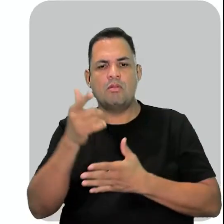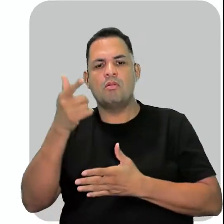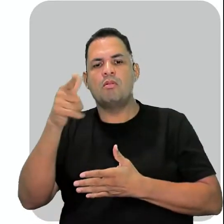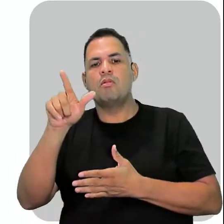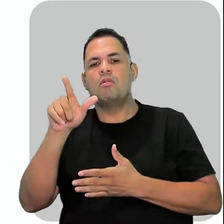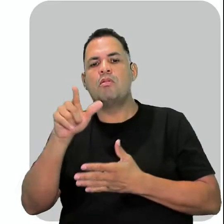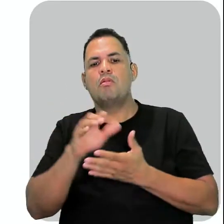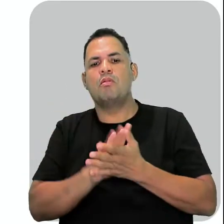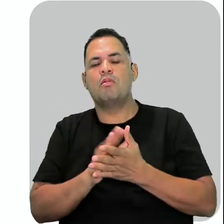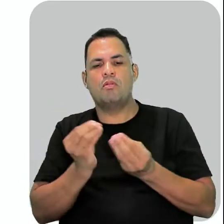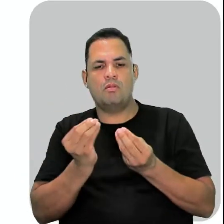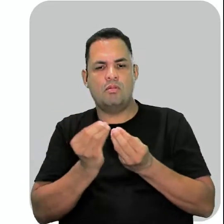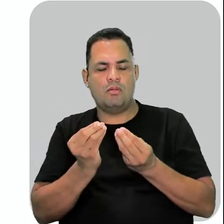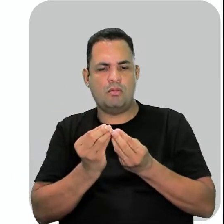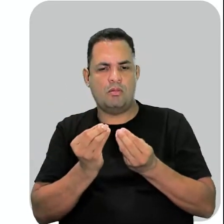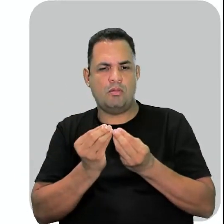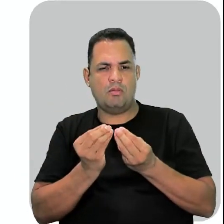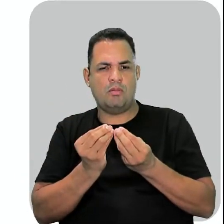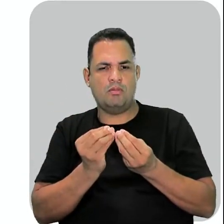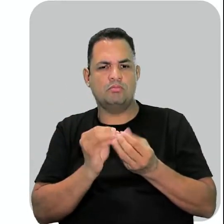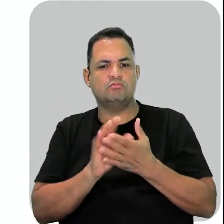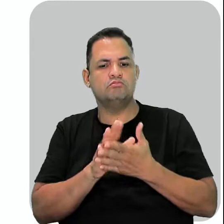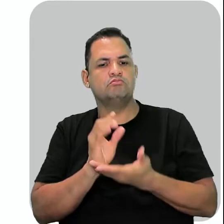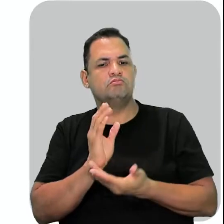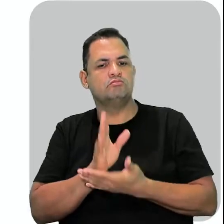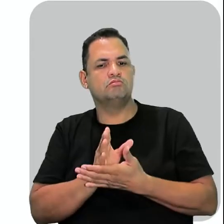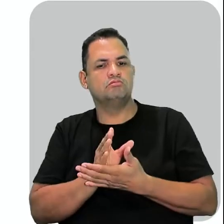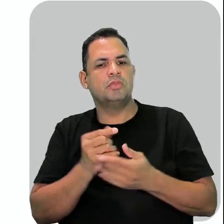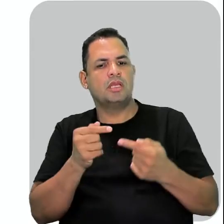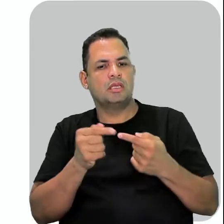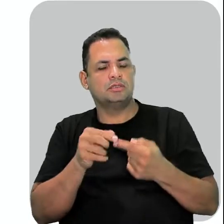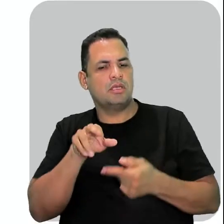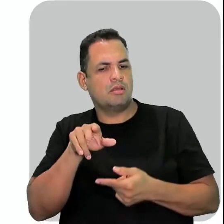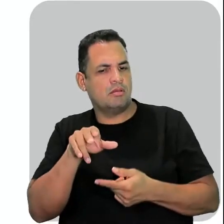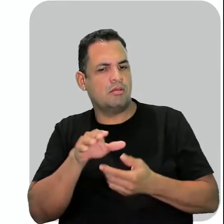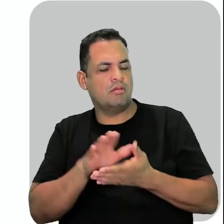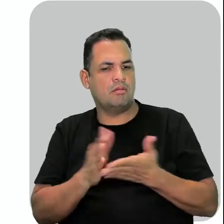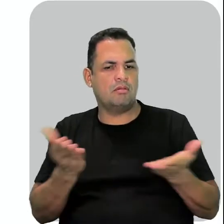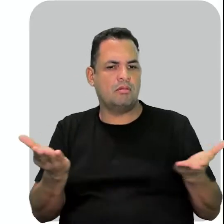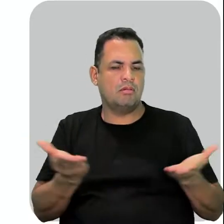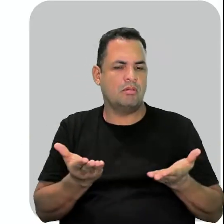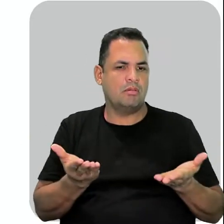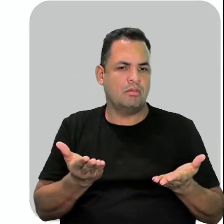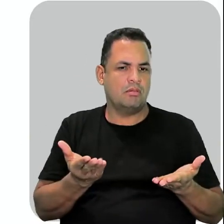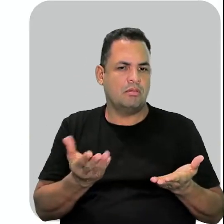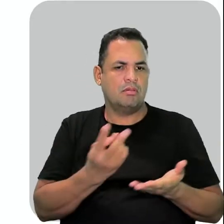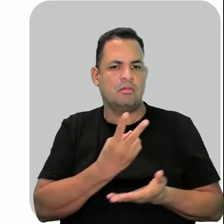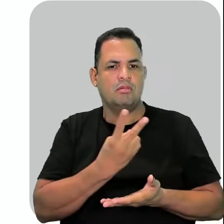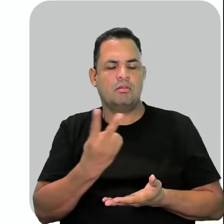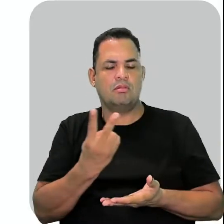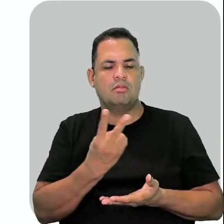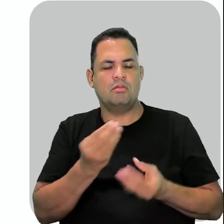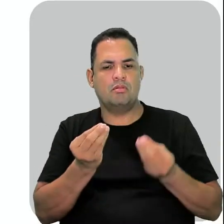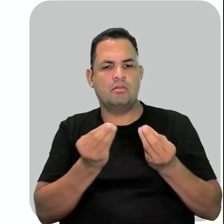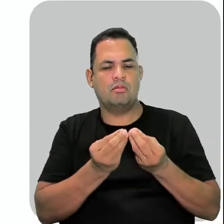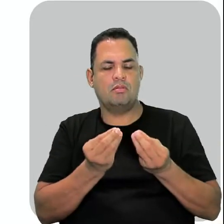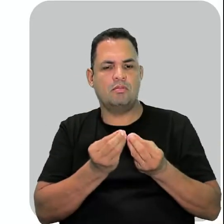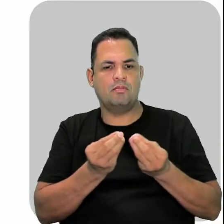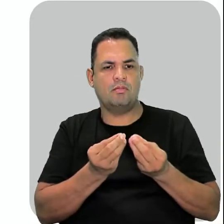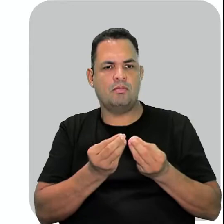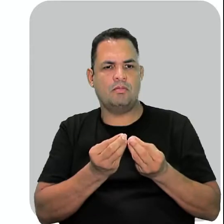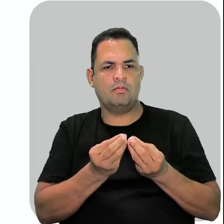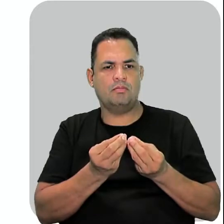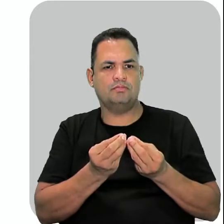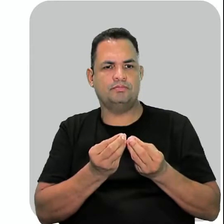outra molécula do mesmo tamanho, com a mesma ligação, ou seja, a duas moléculas que são formadas